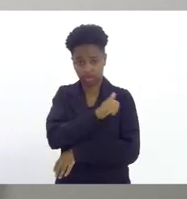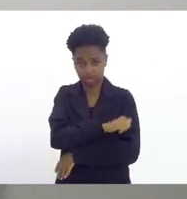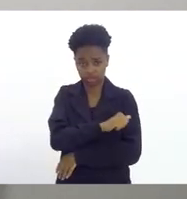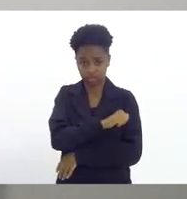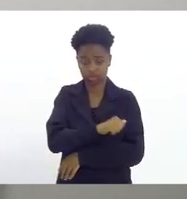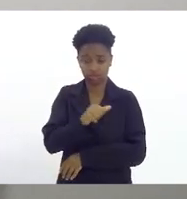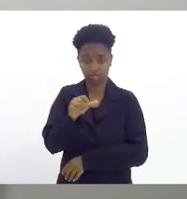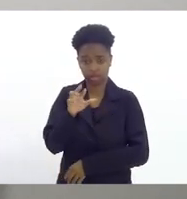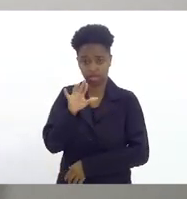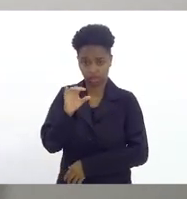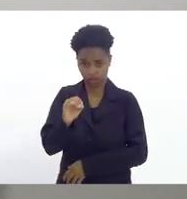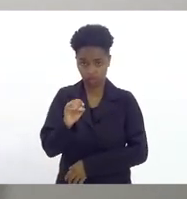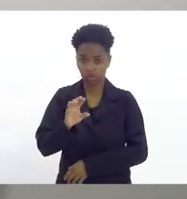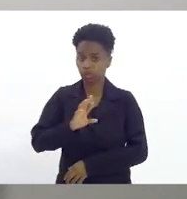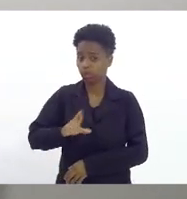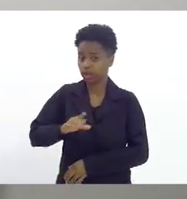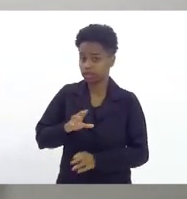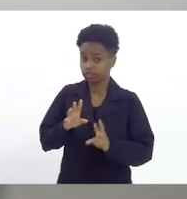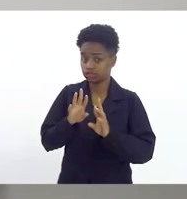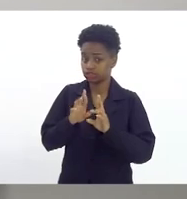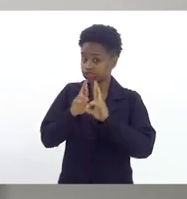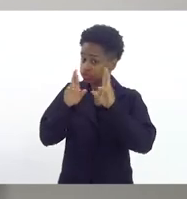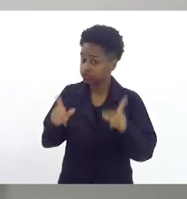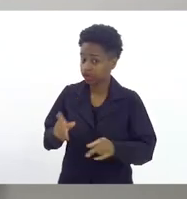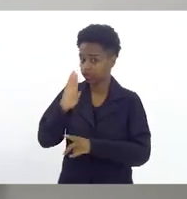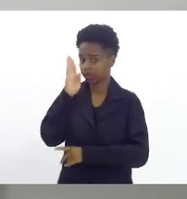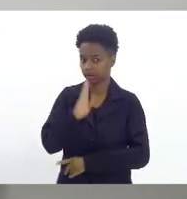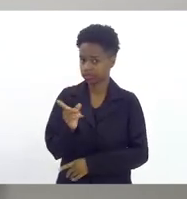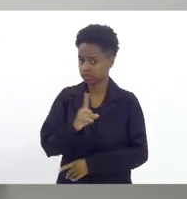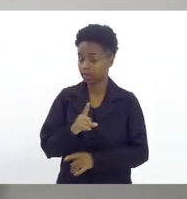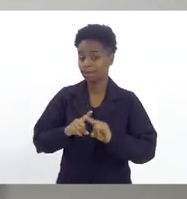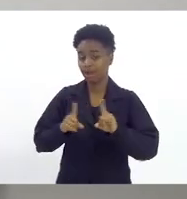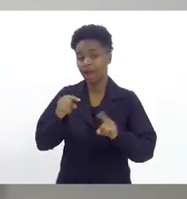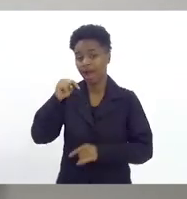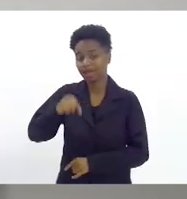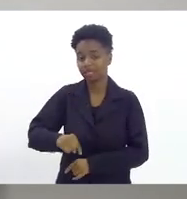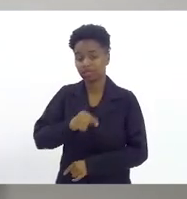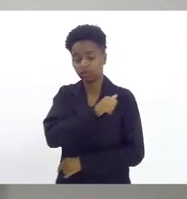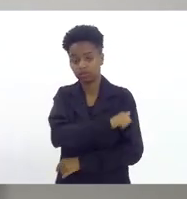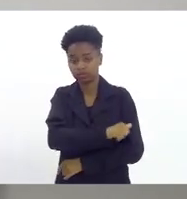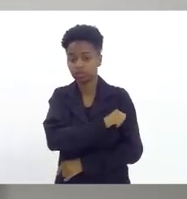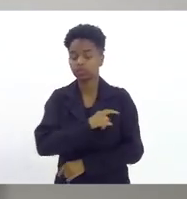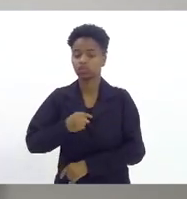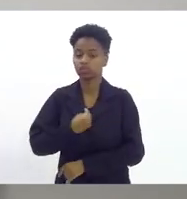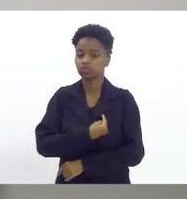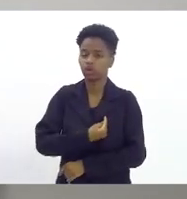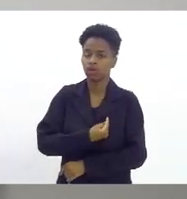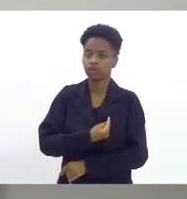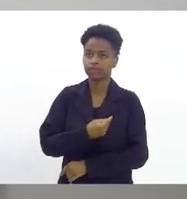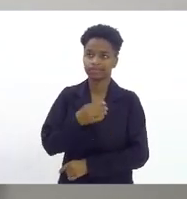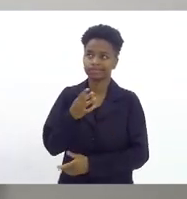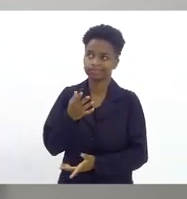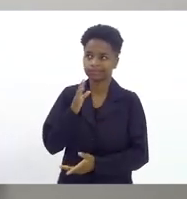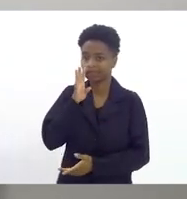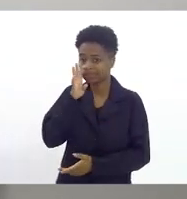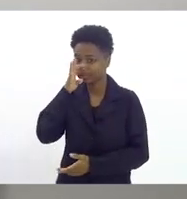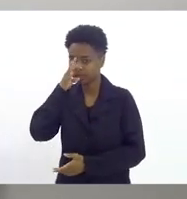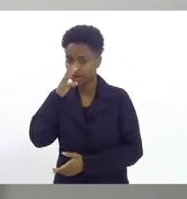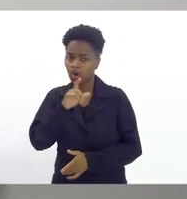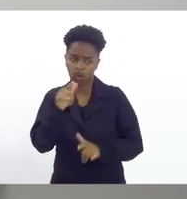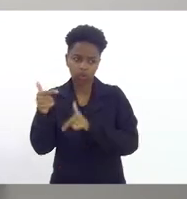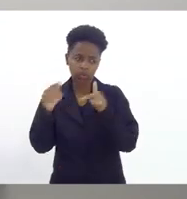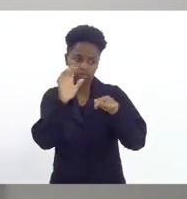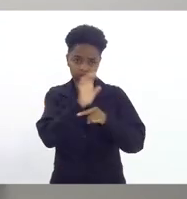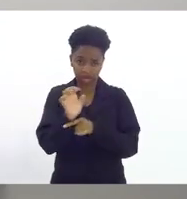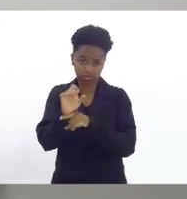do Nacional mas aqui no Rio de Janeiro a gente ainda resiste não que não ocorra esse outros